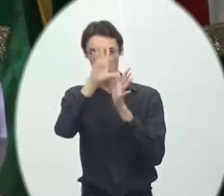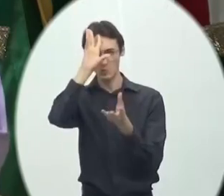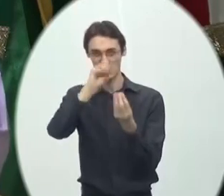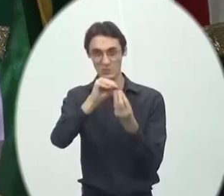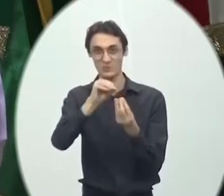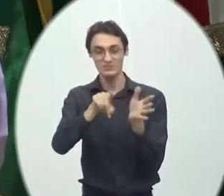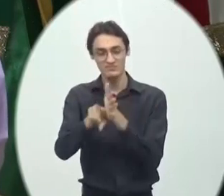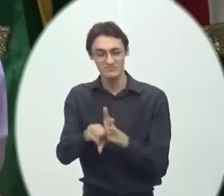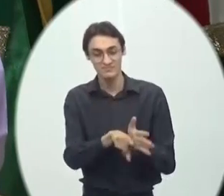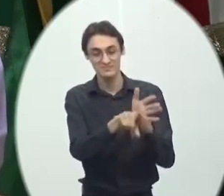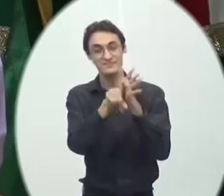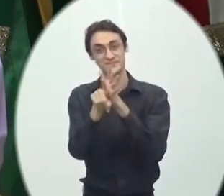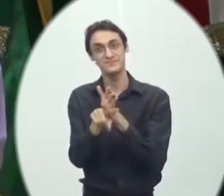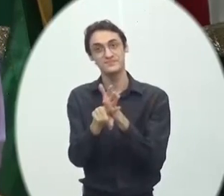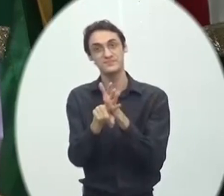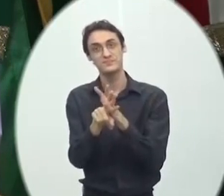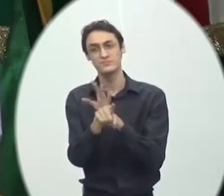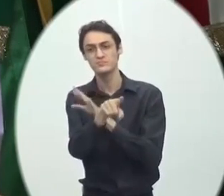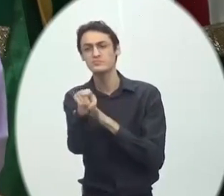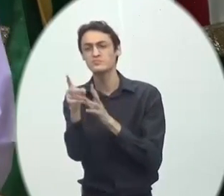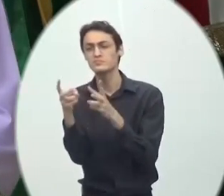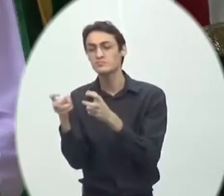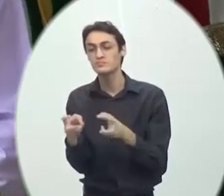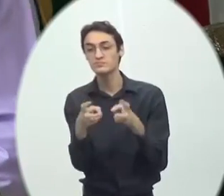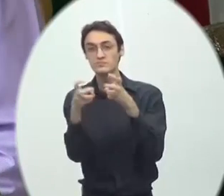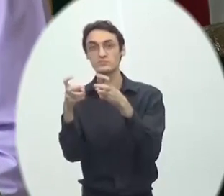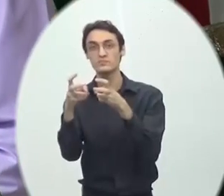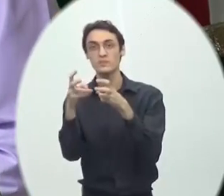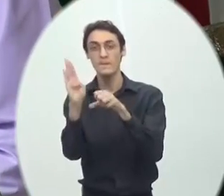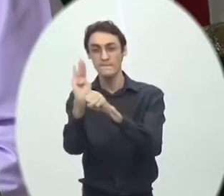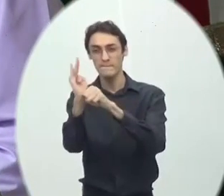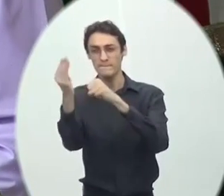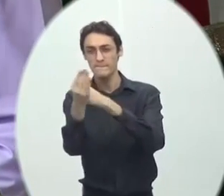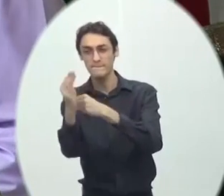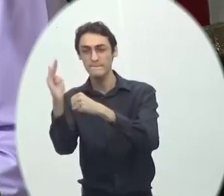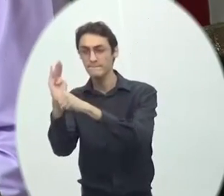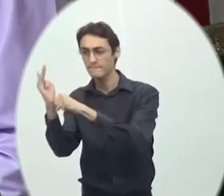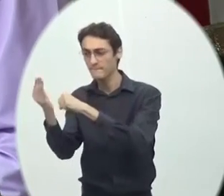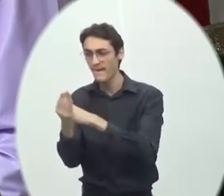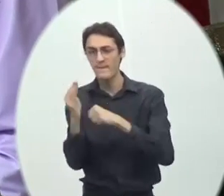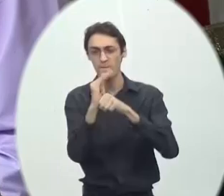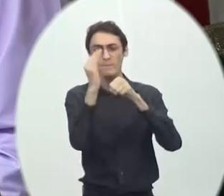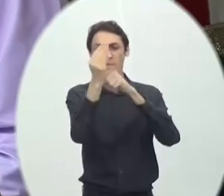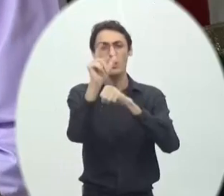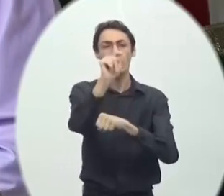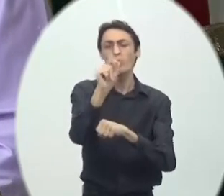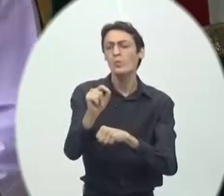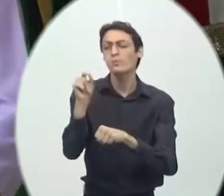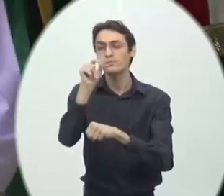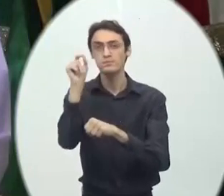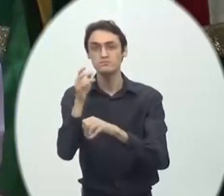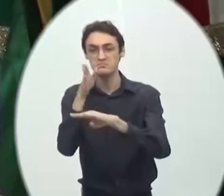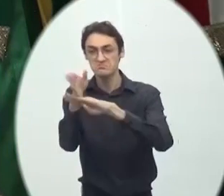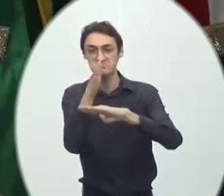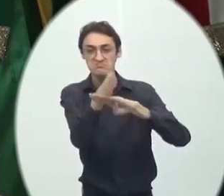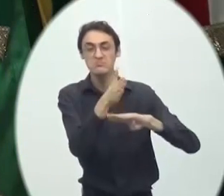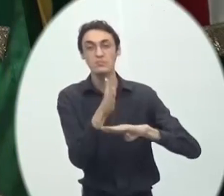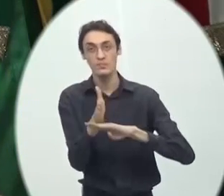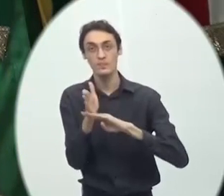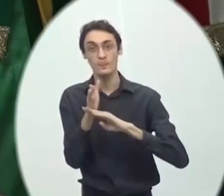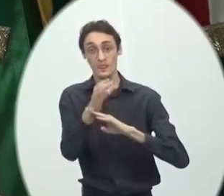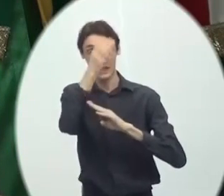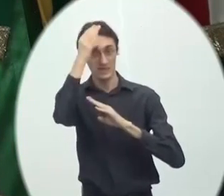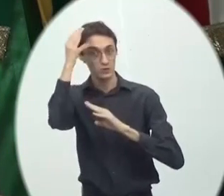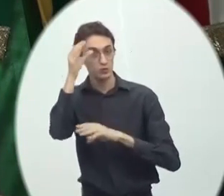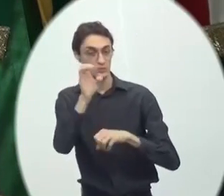vocês também estão andando por vários bairros, enfim, não só a nível de Criciúma, de